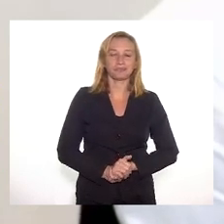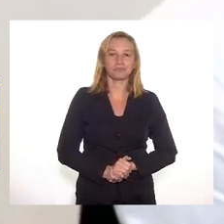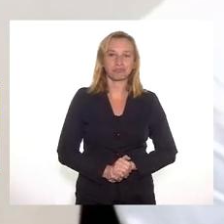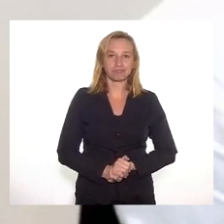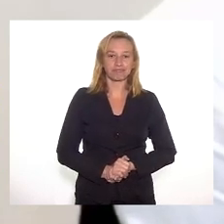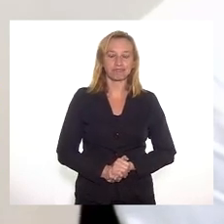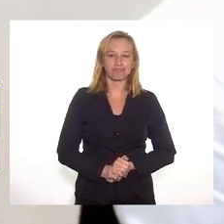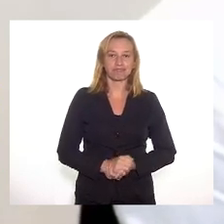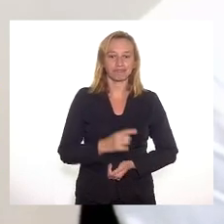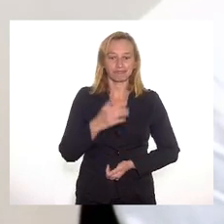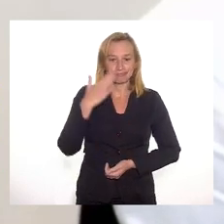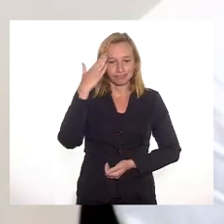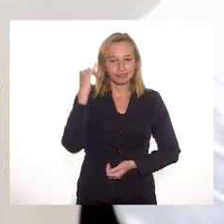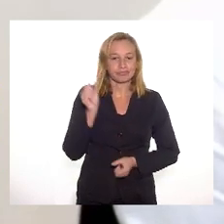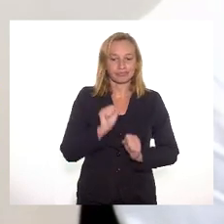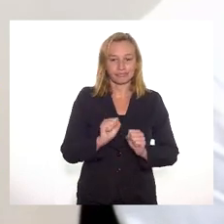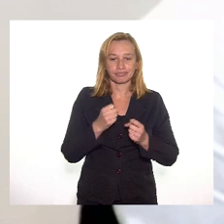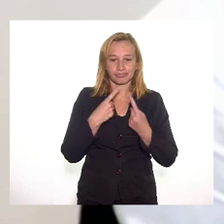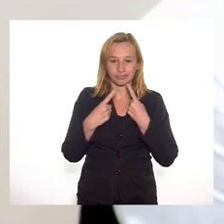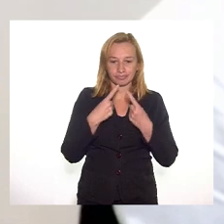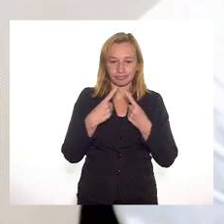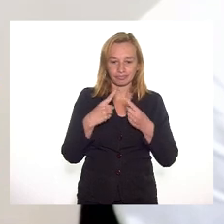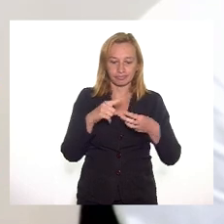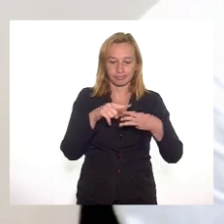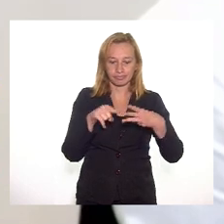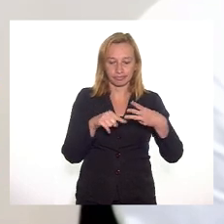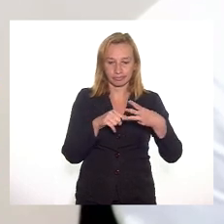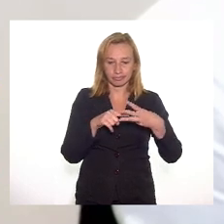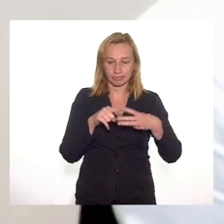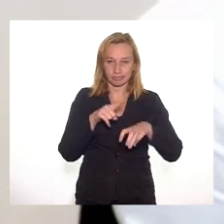Nós sabemos que a gente pode discutir, são três momentos